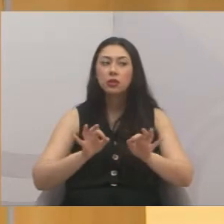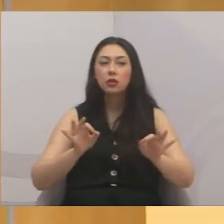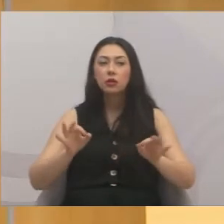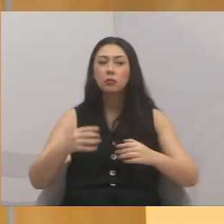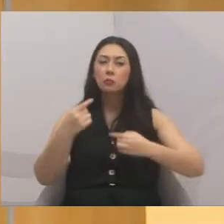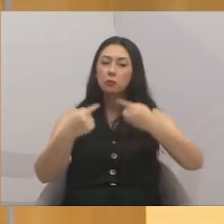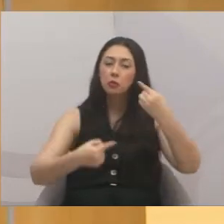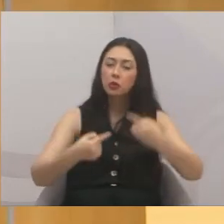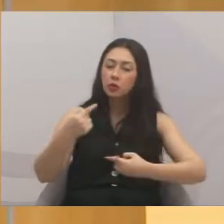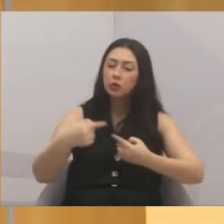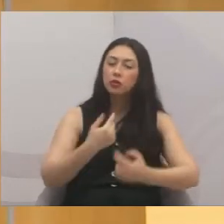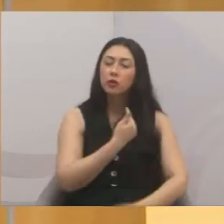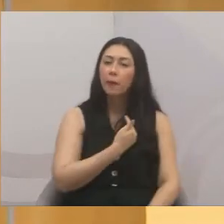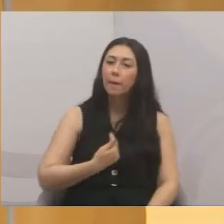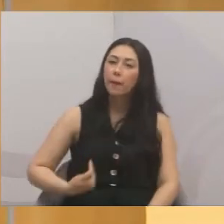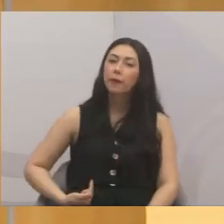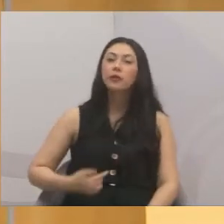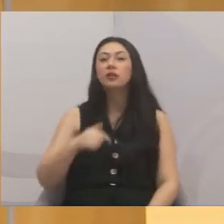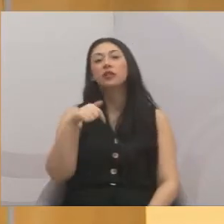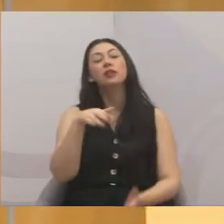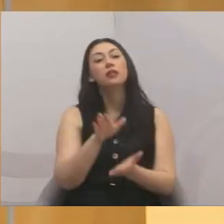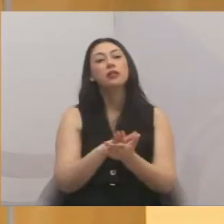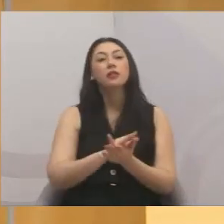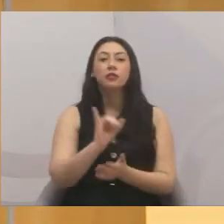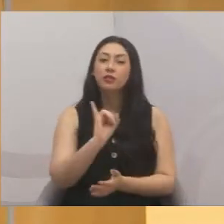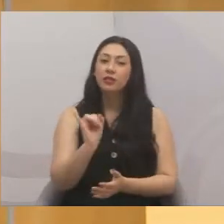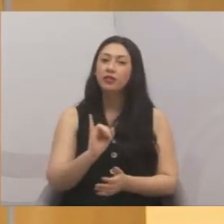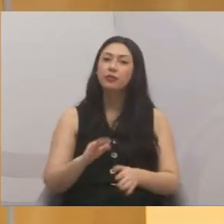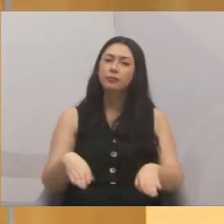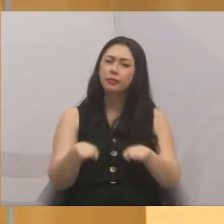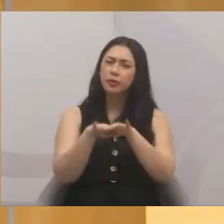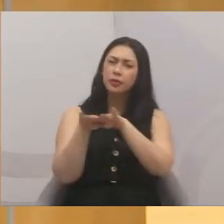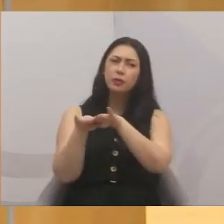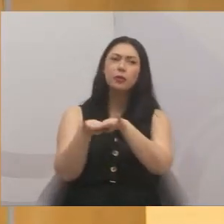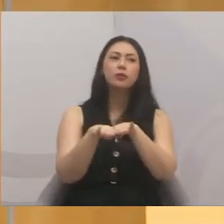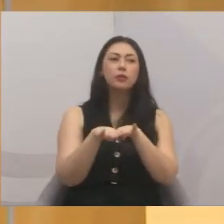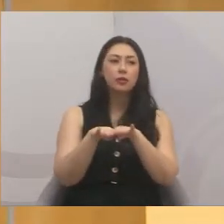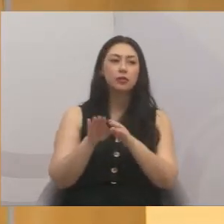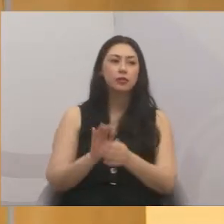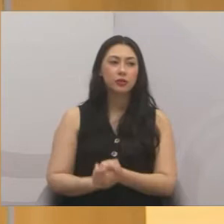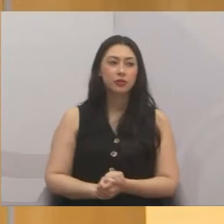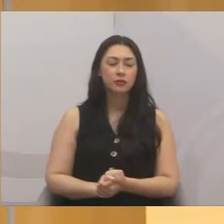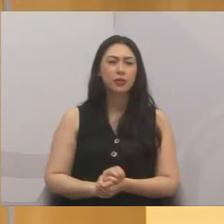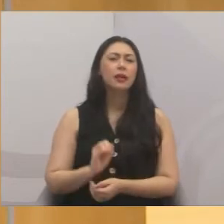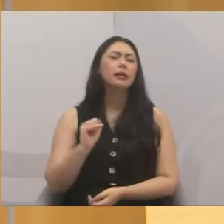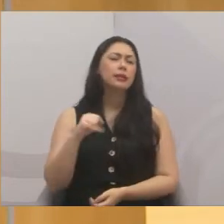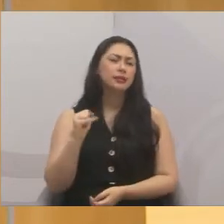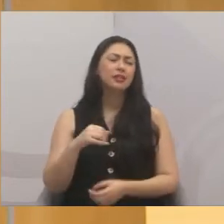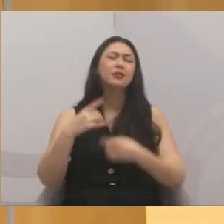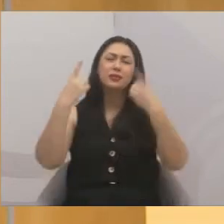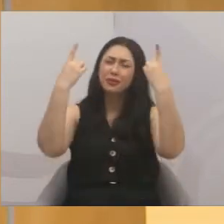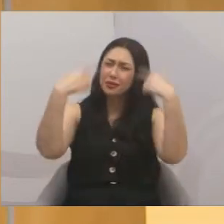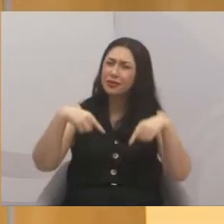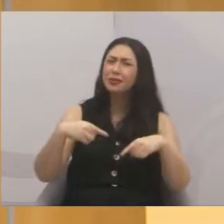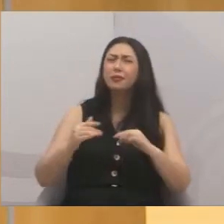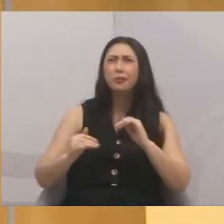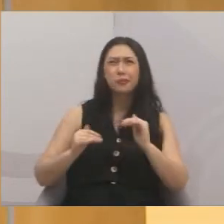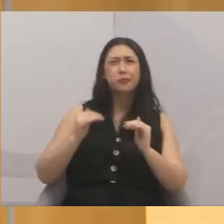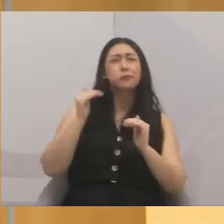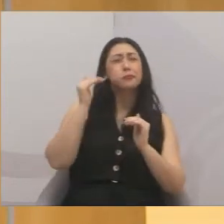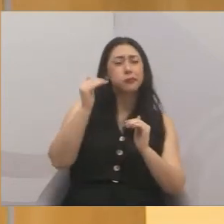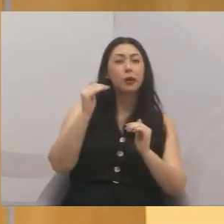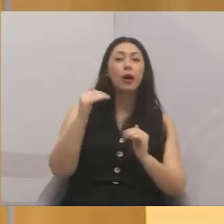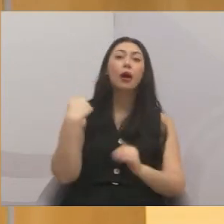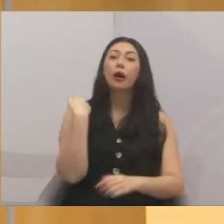políticas públicas na cidade de Jacareí para a igualdade racial. É claro que o nosso desafio é muito maior. A gente